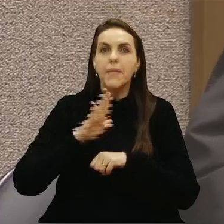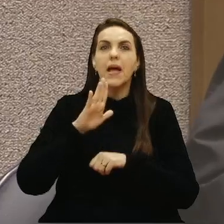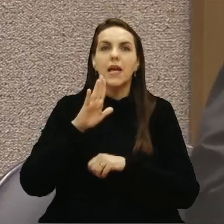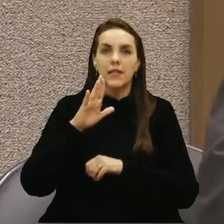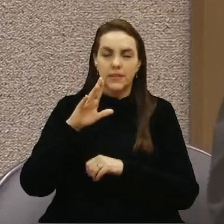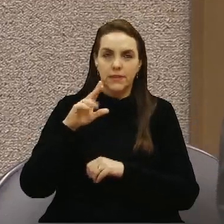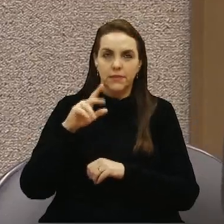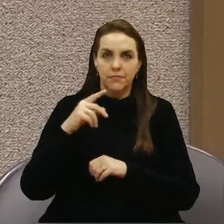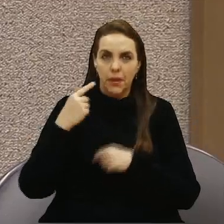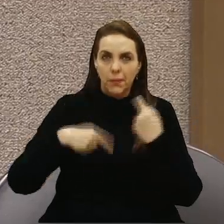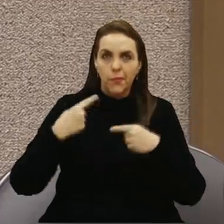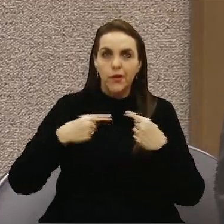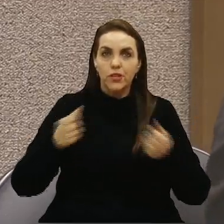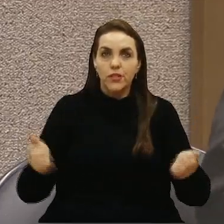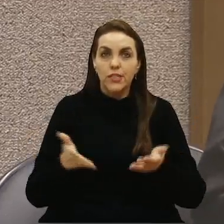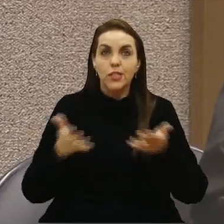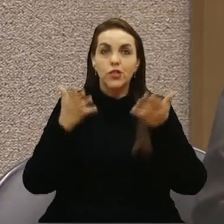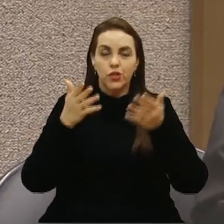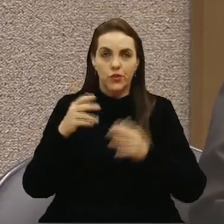de incentivo à cultura.